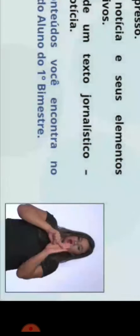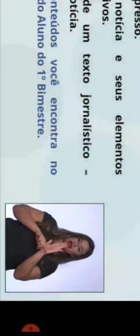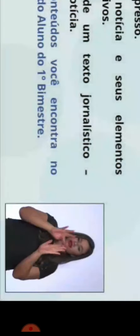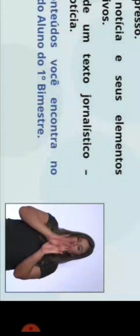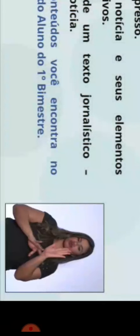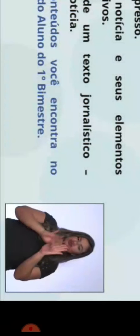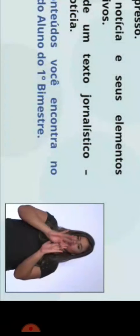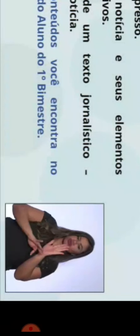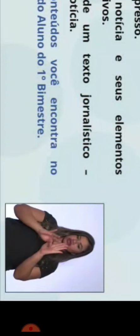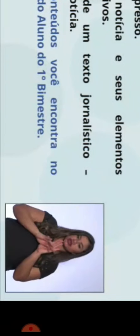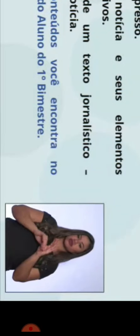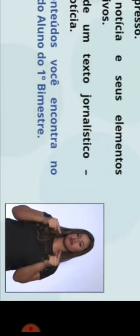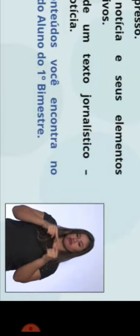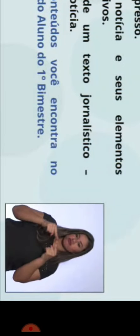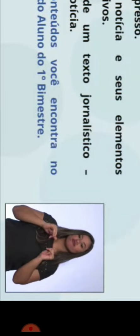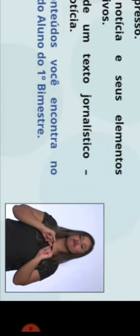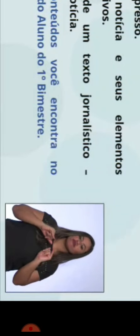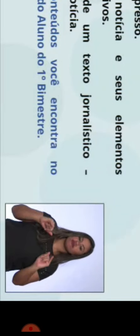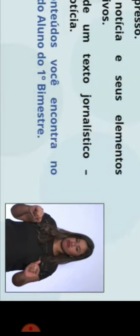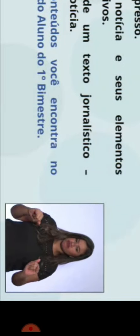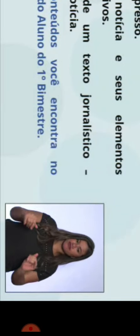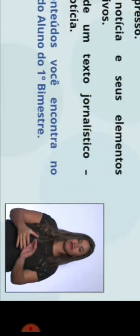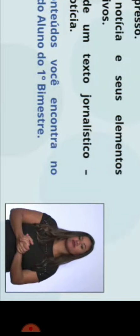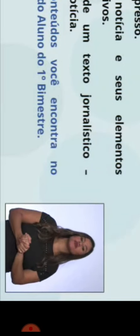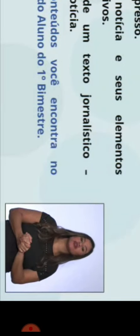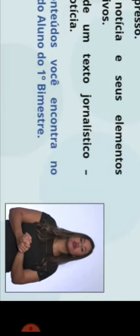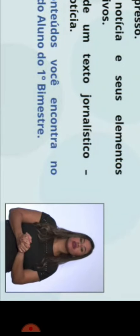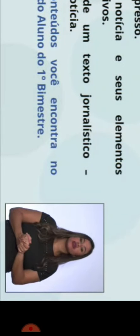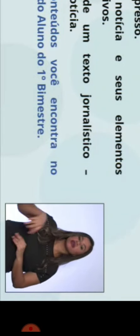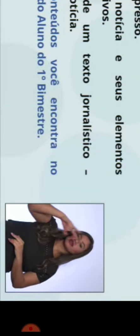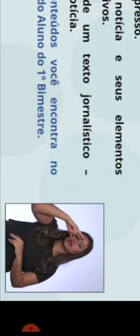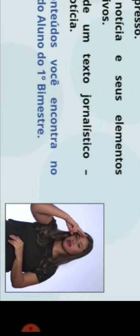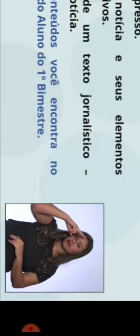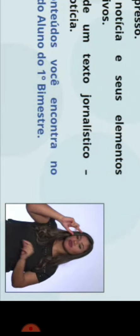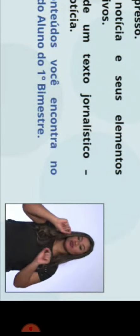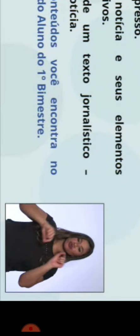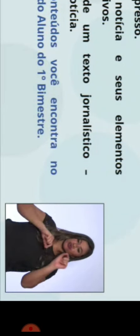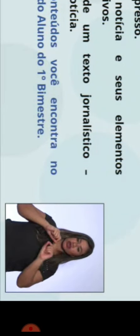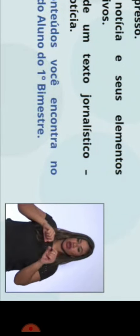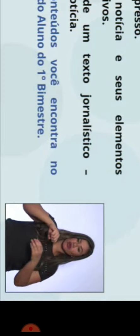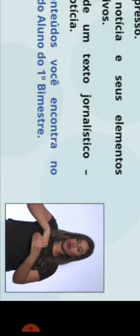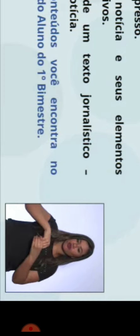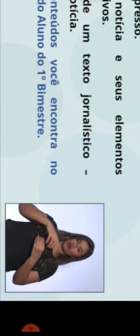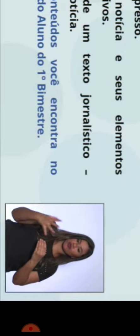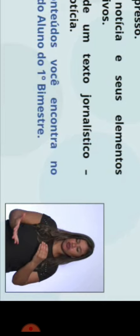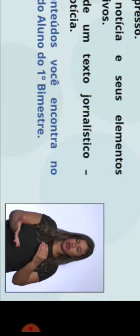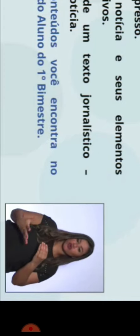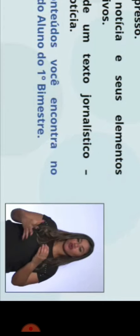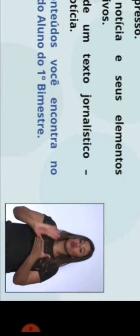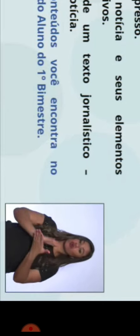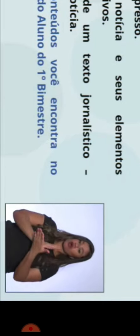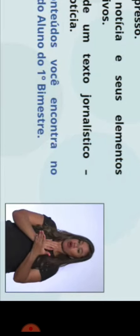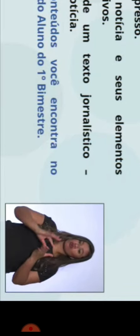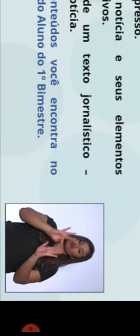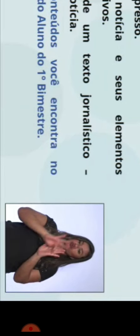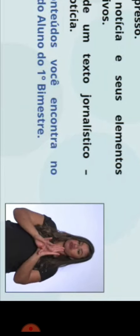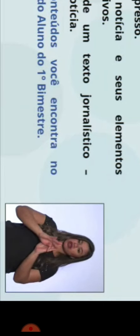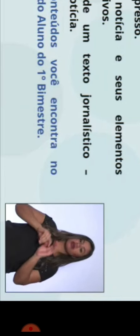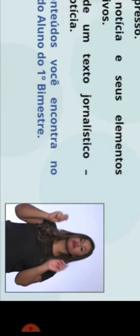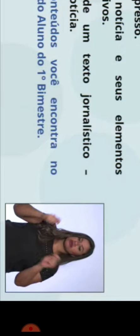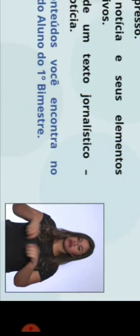gênero notícia, e relembrando que estes textos, esses conteúdos, né, alguns textos não, mas esses conteúdos